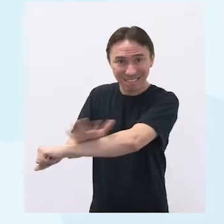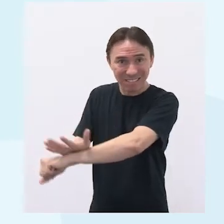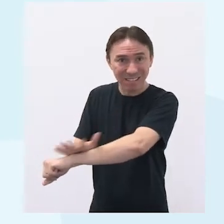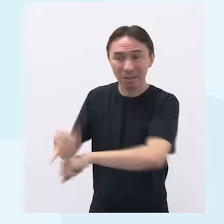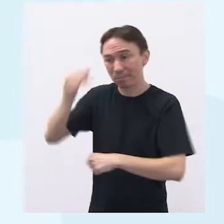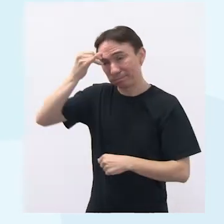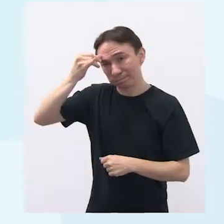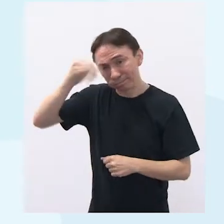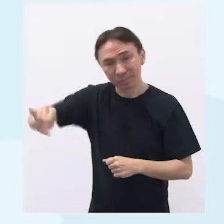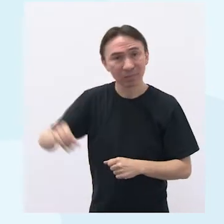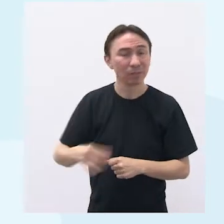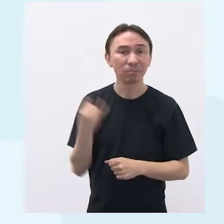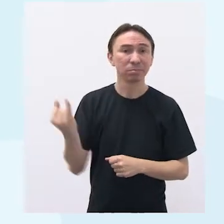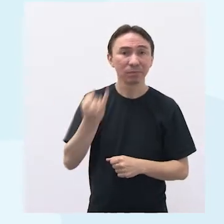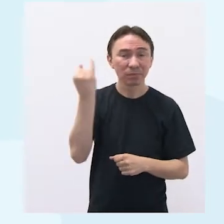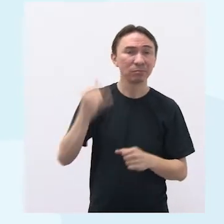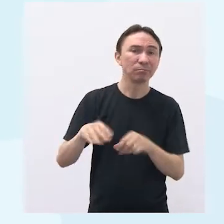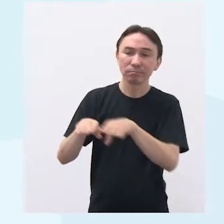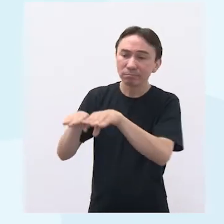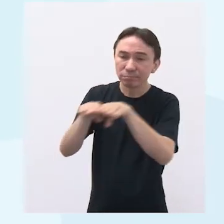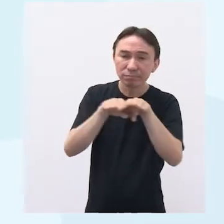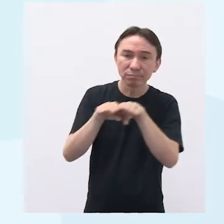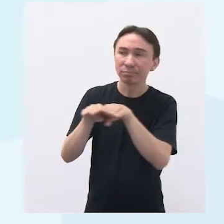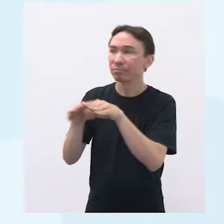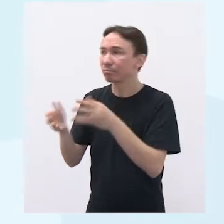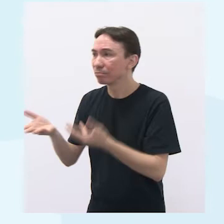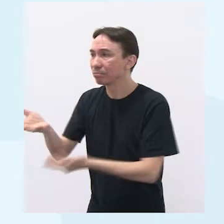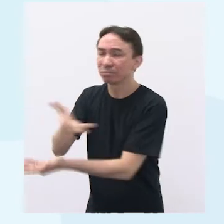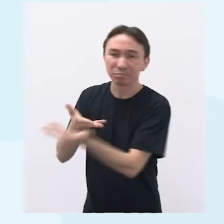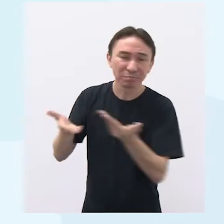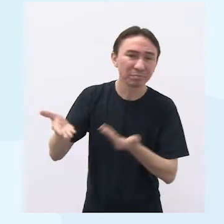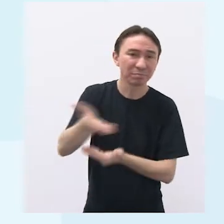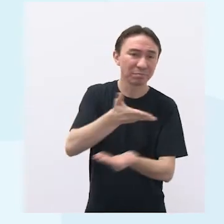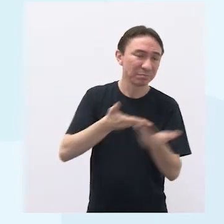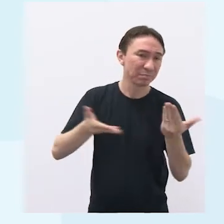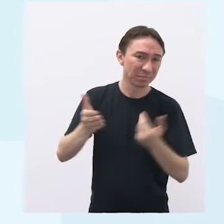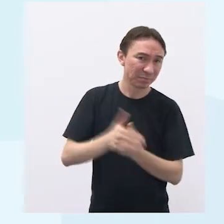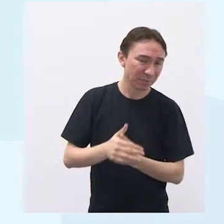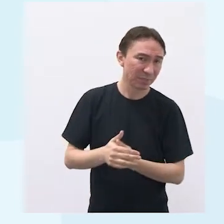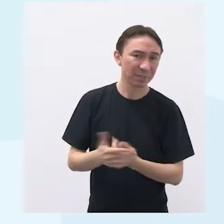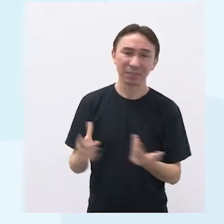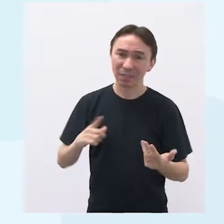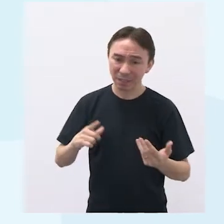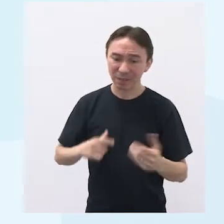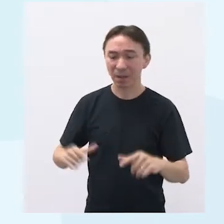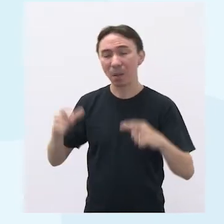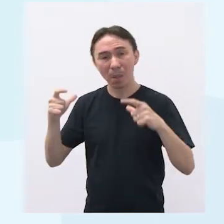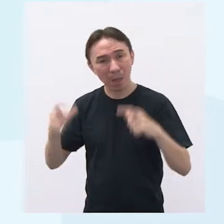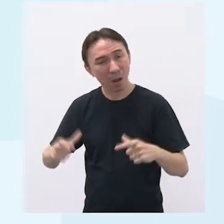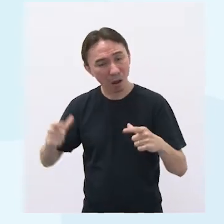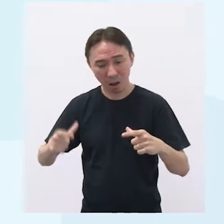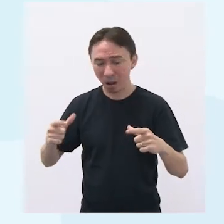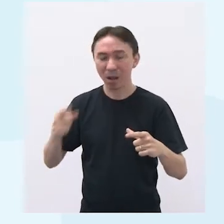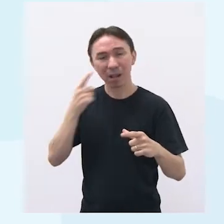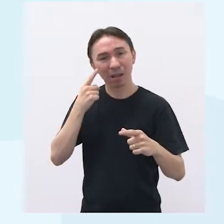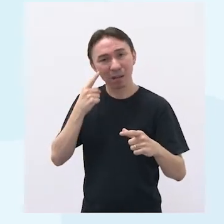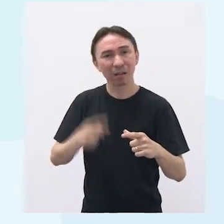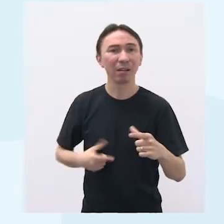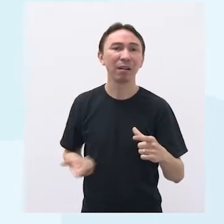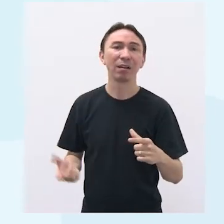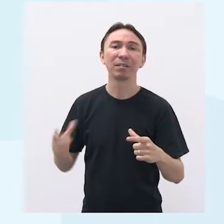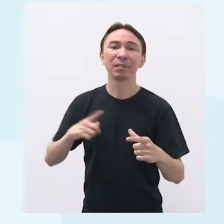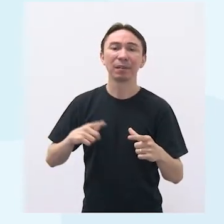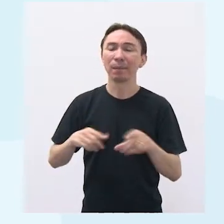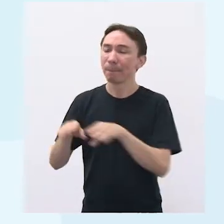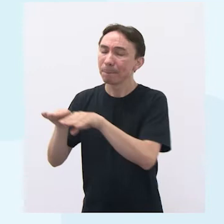relações étnico-raciais e a fomentar aí um ambiente com promoção de